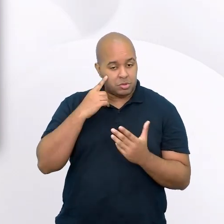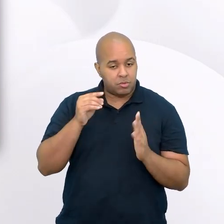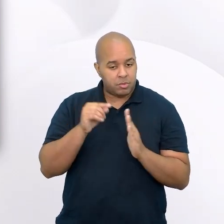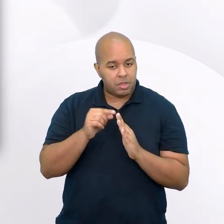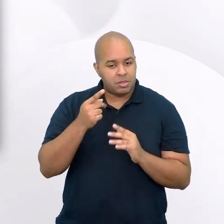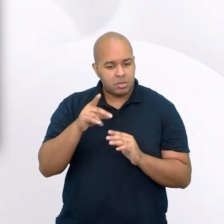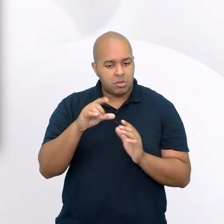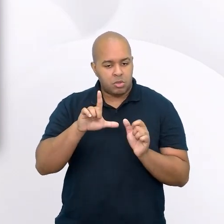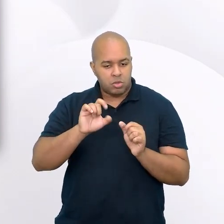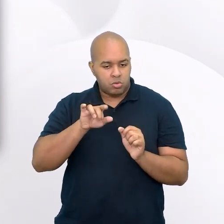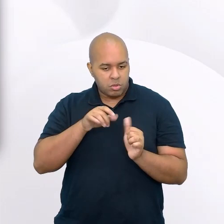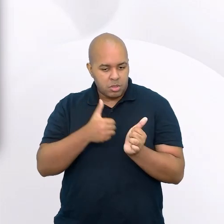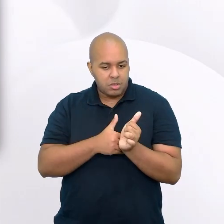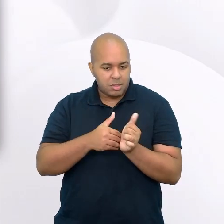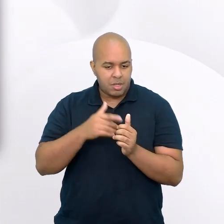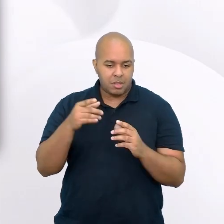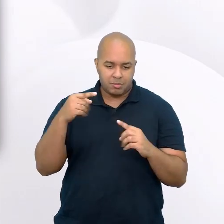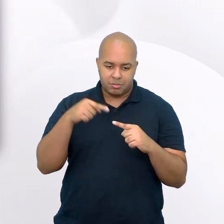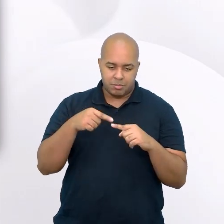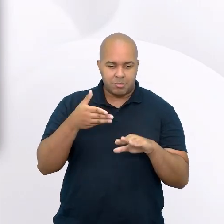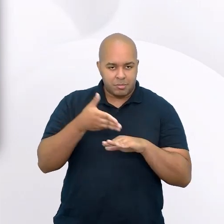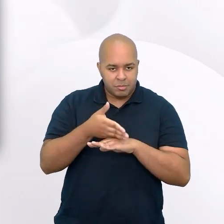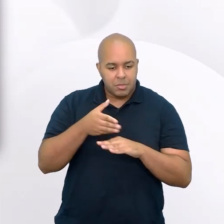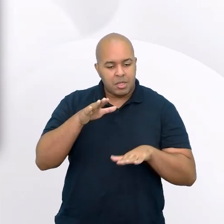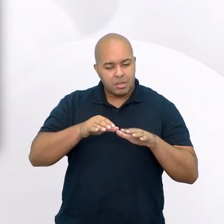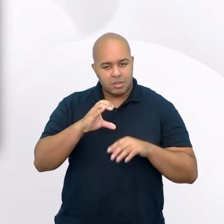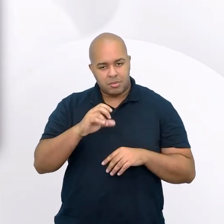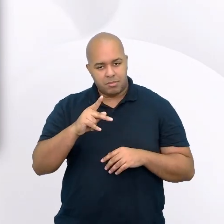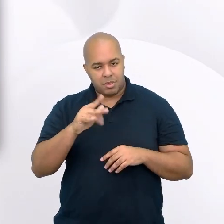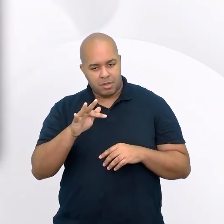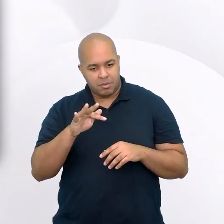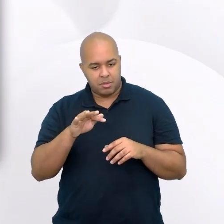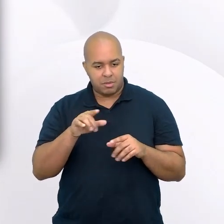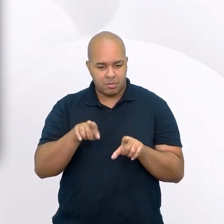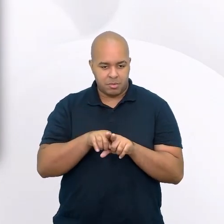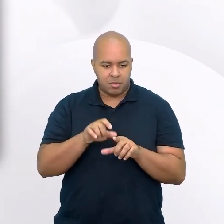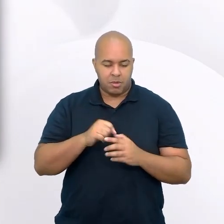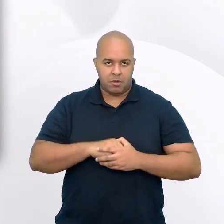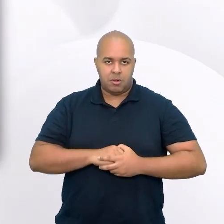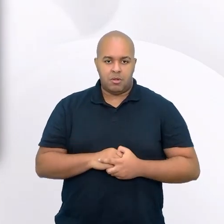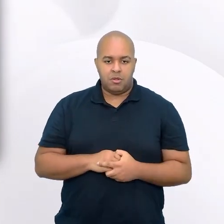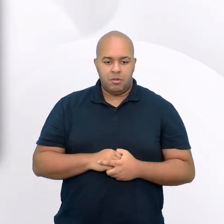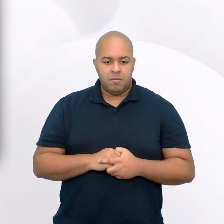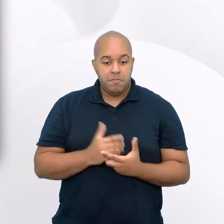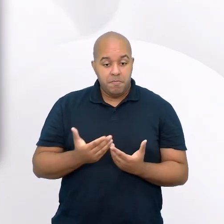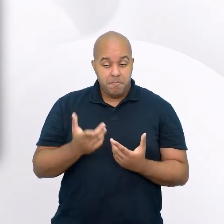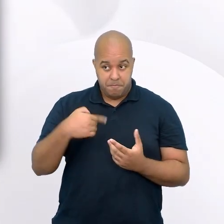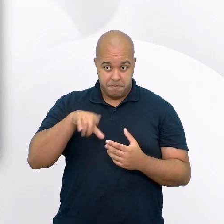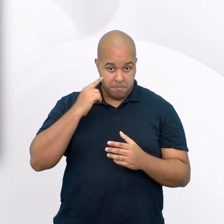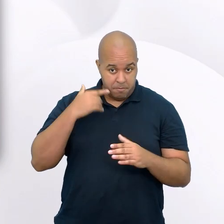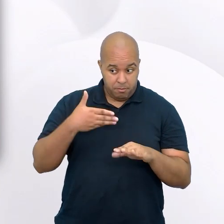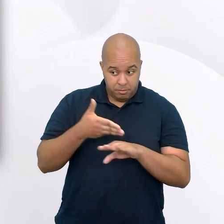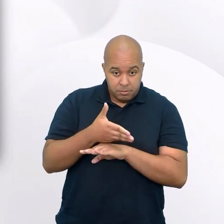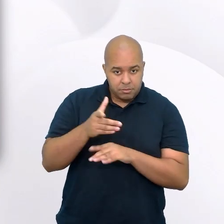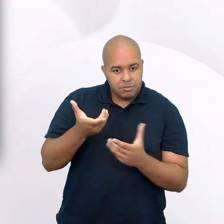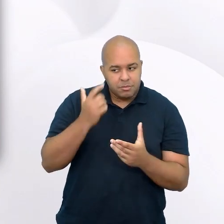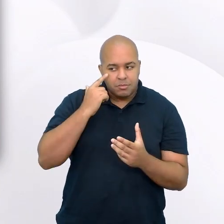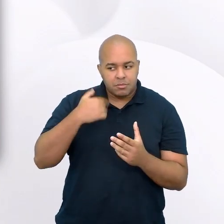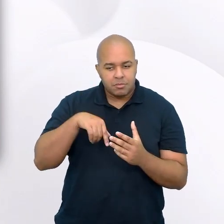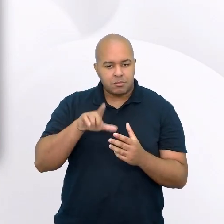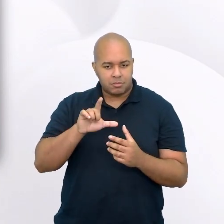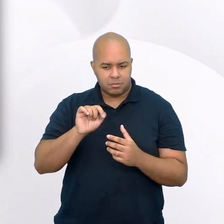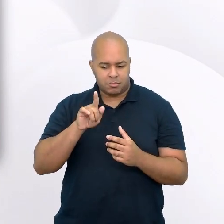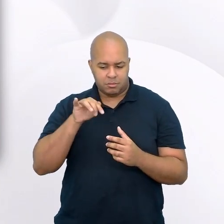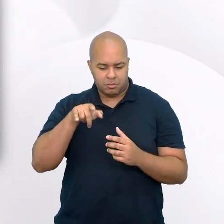só colocar o seu login e a sua senha geralmente o CPF e CPF quando a gente acessa então com o nosso